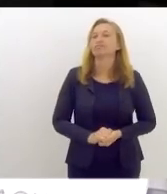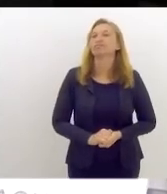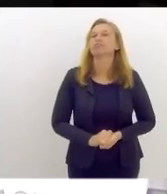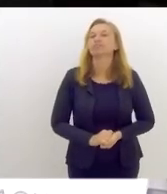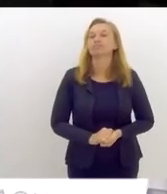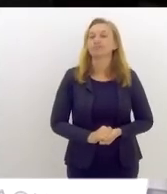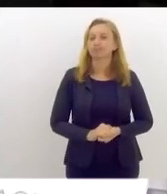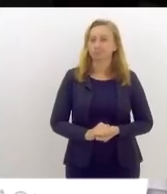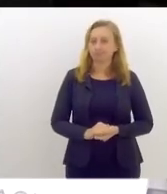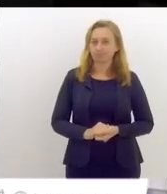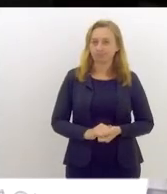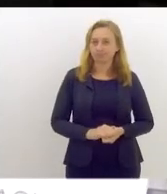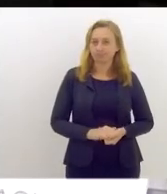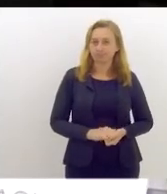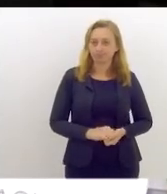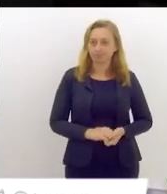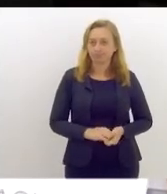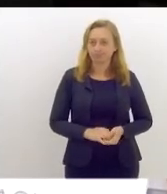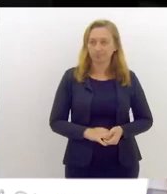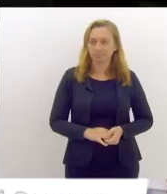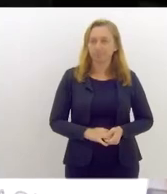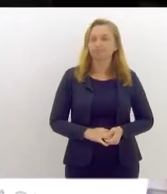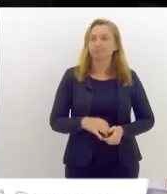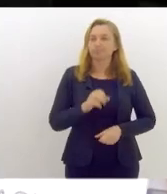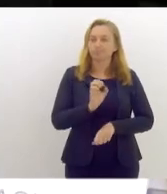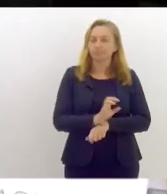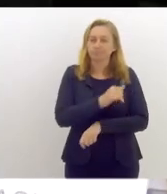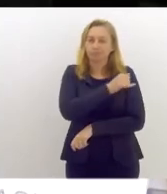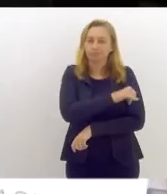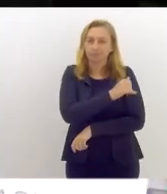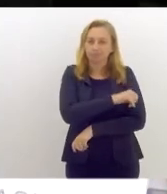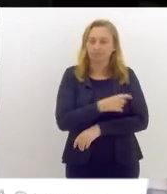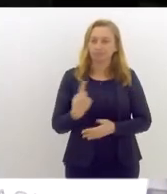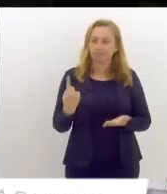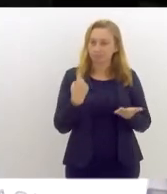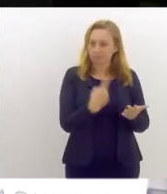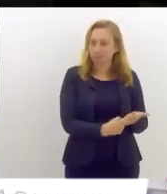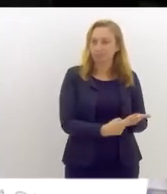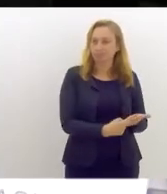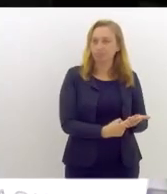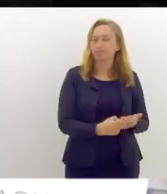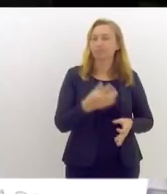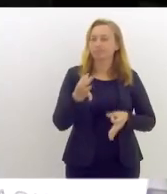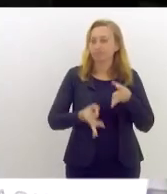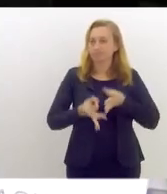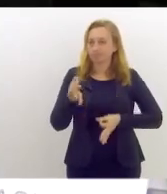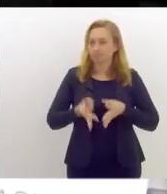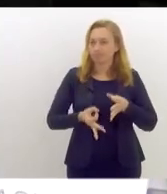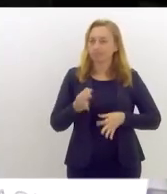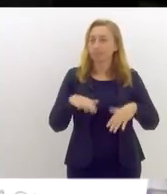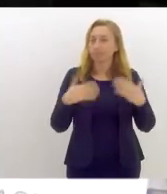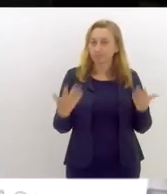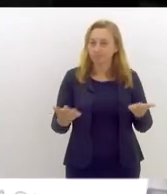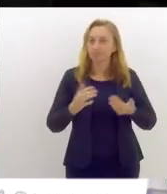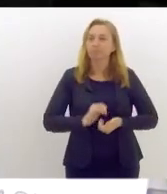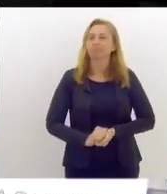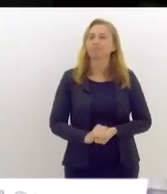expressão maior da magistratura do Estado do Rio de Janeiro do comprometimento com a justiça então